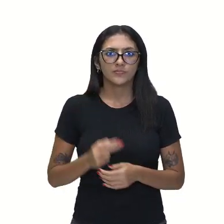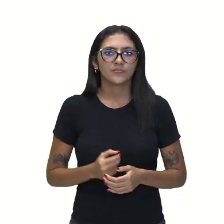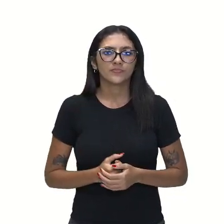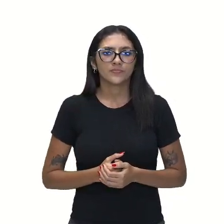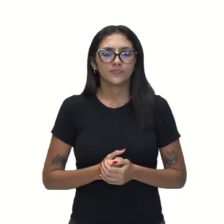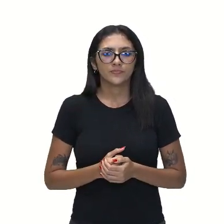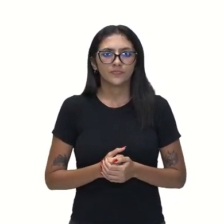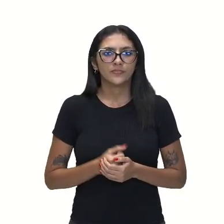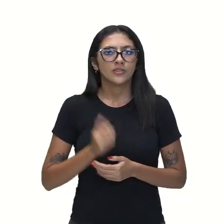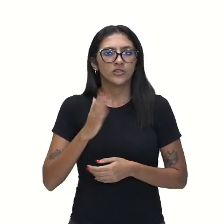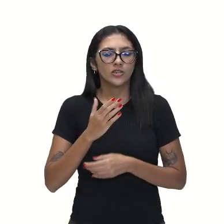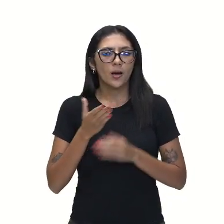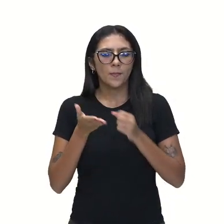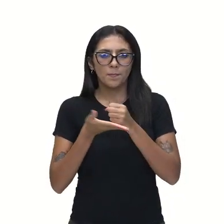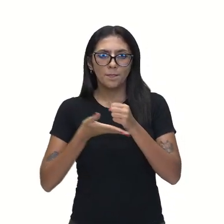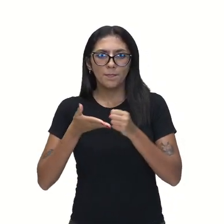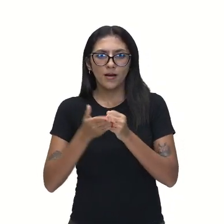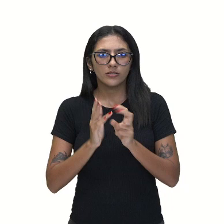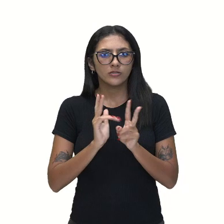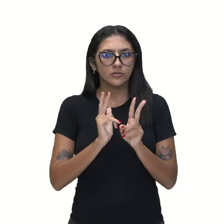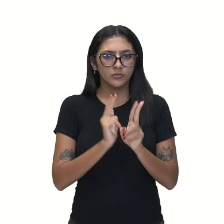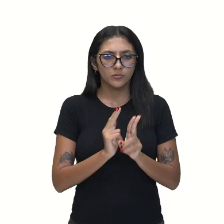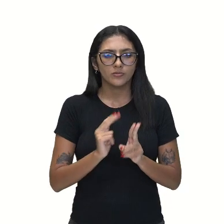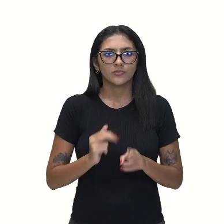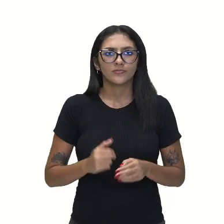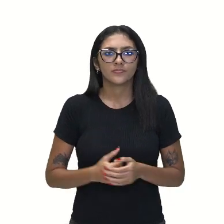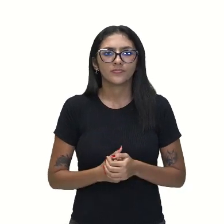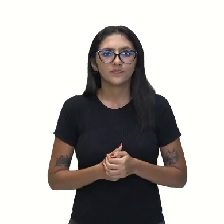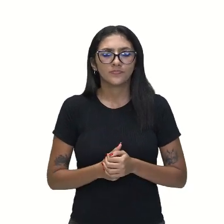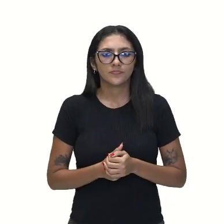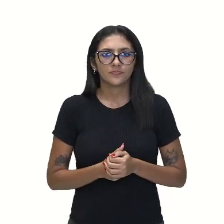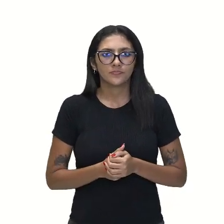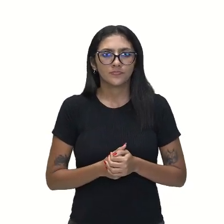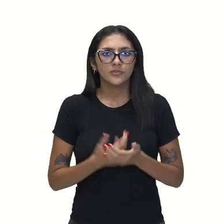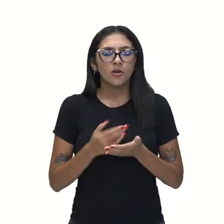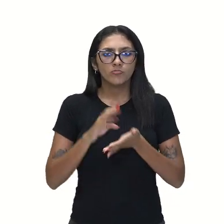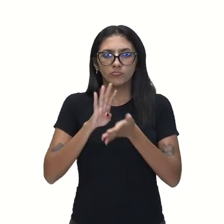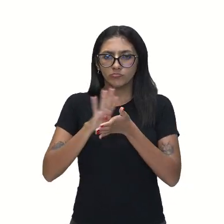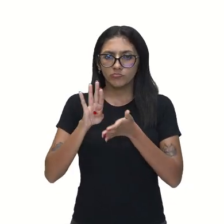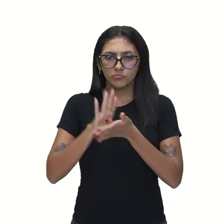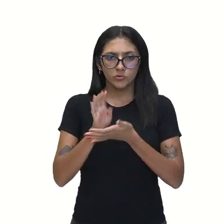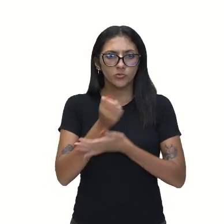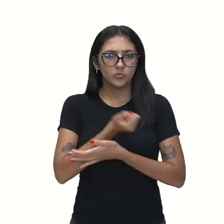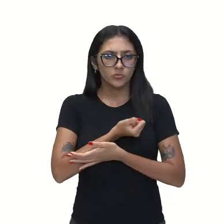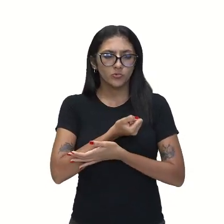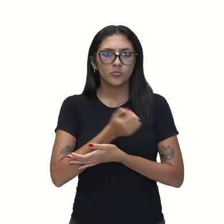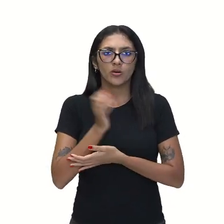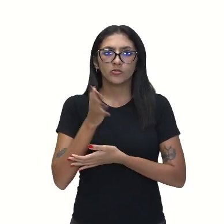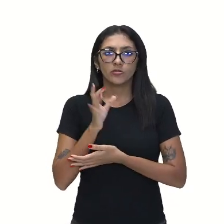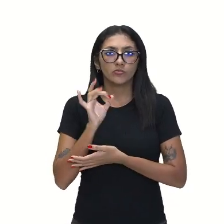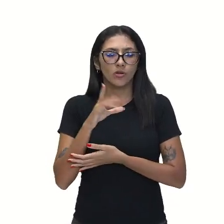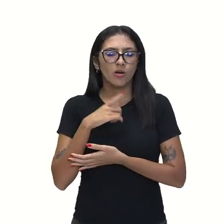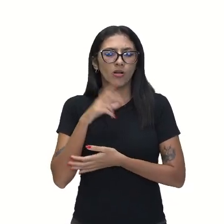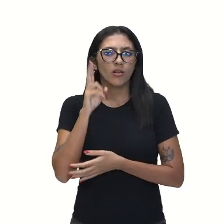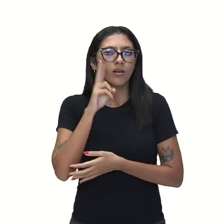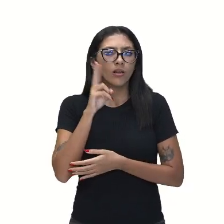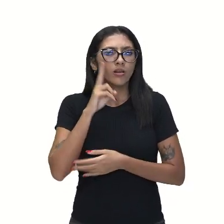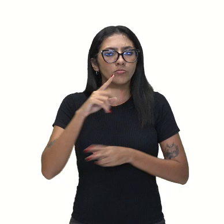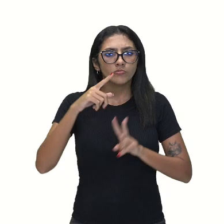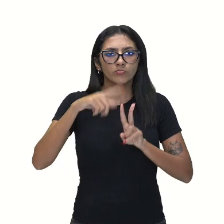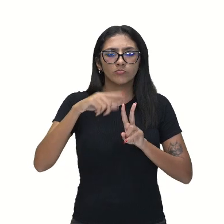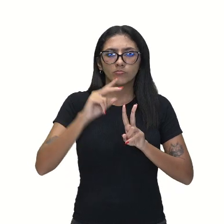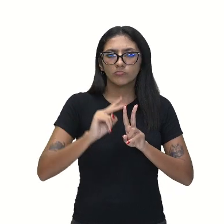as bases são iguais. Em sendo iguais, eu vou desconsiderar, tá? As bases, vou trabalhar agora somente com